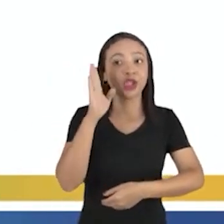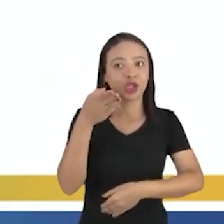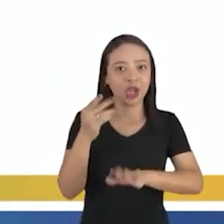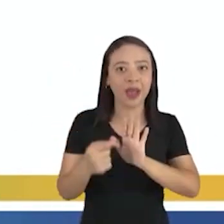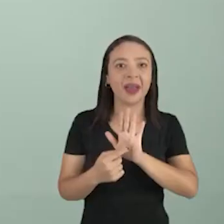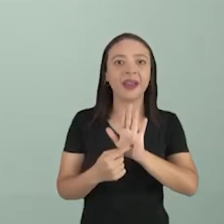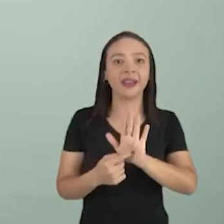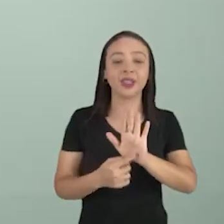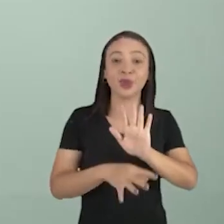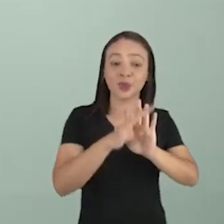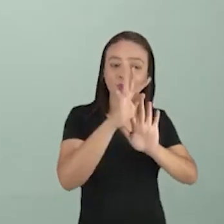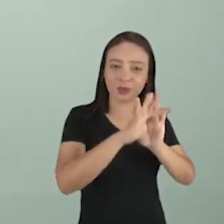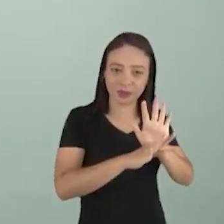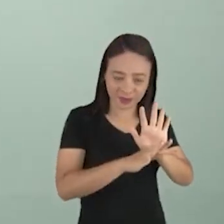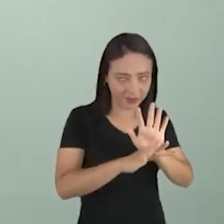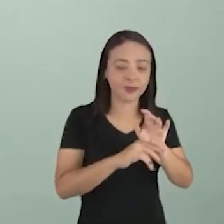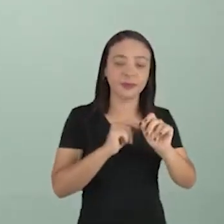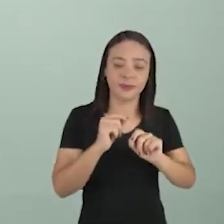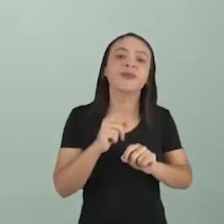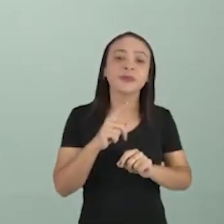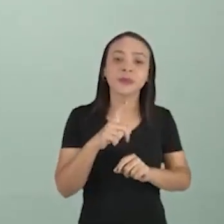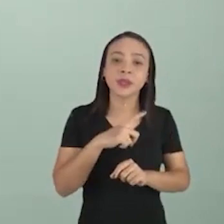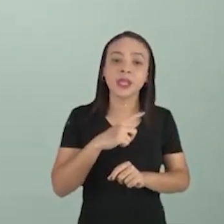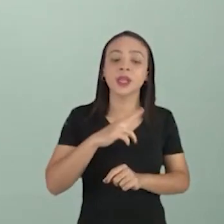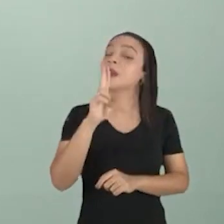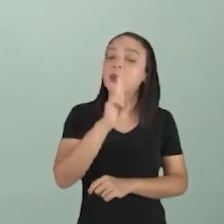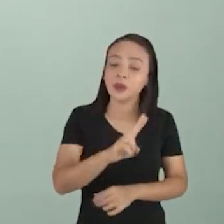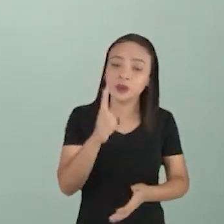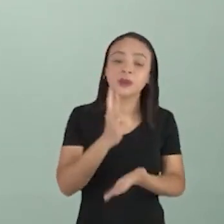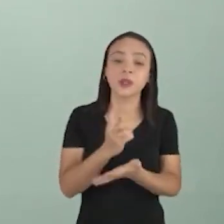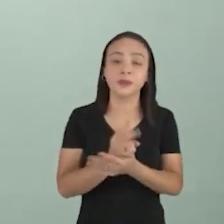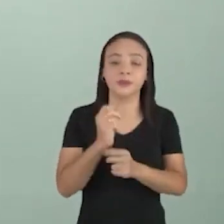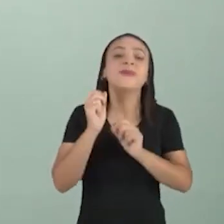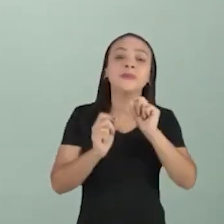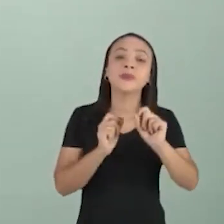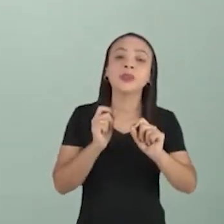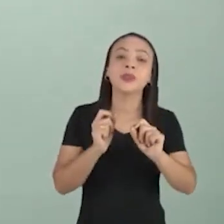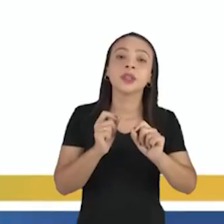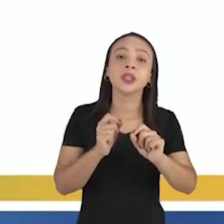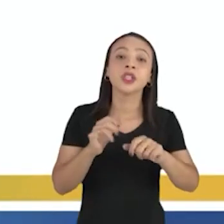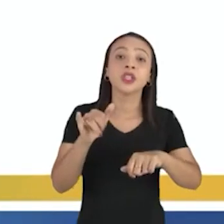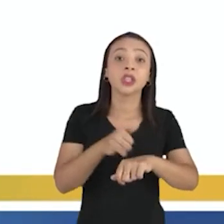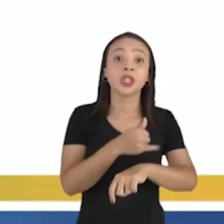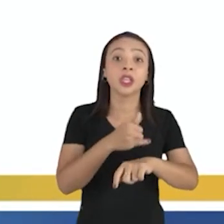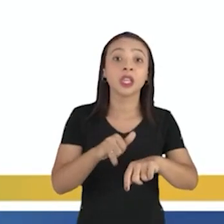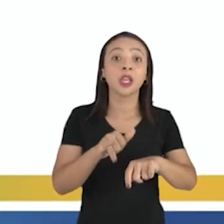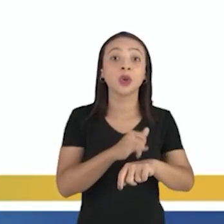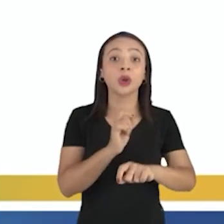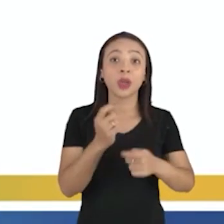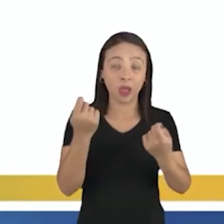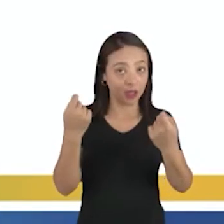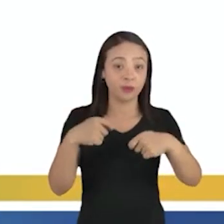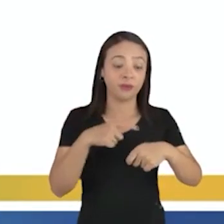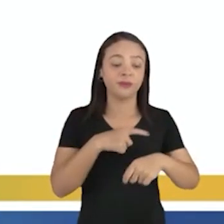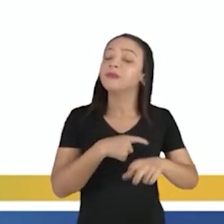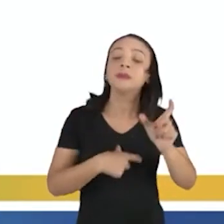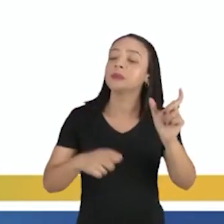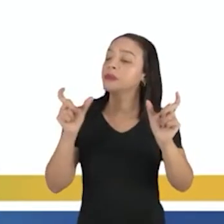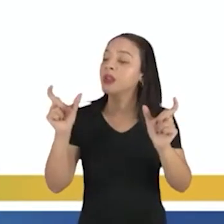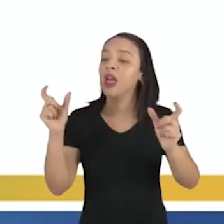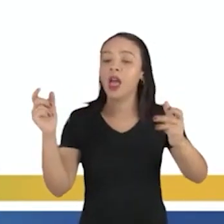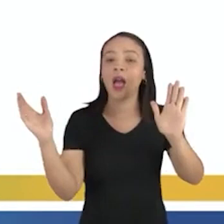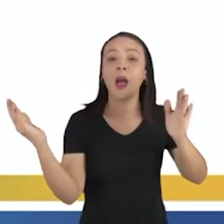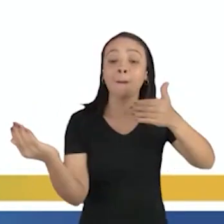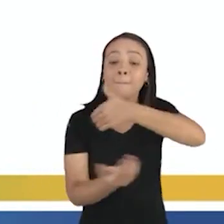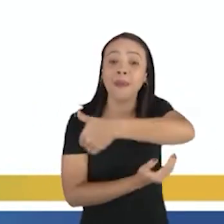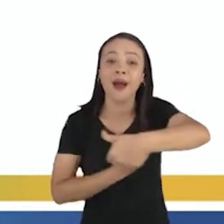afirmando. Os textos fazem uso constante de recurso que permitem a articulação entre as suas